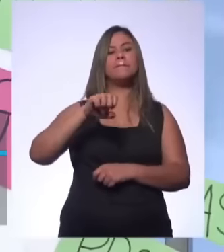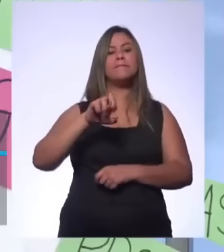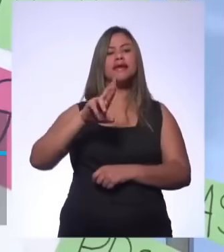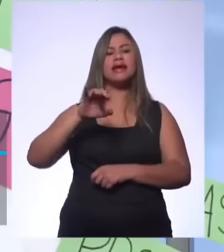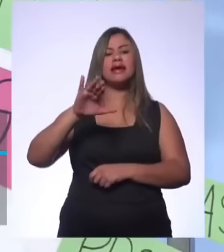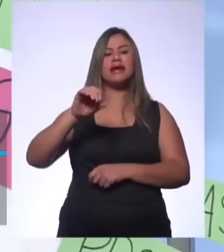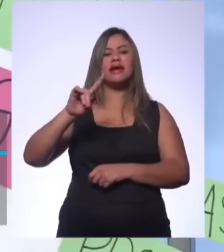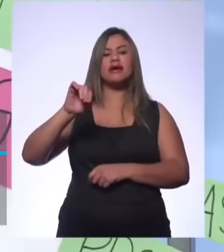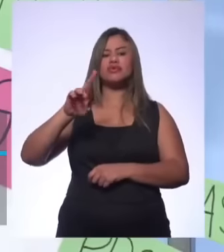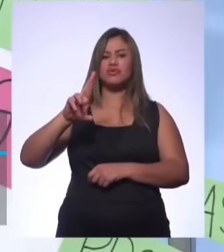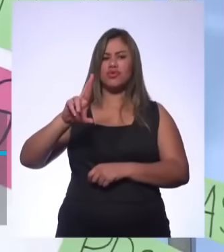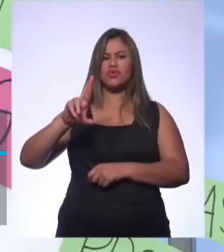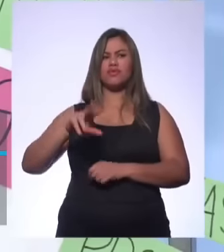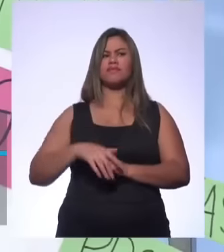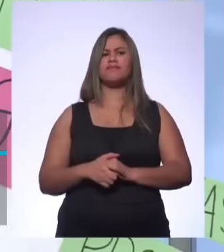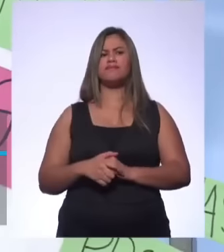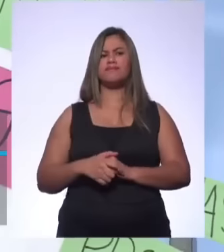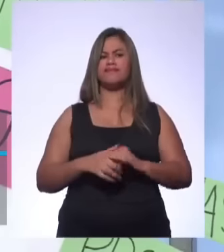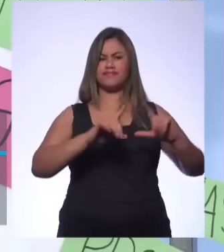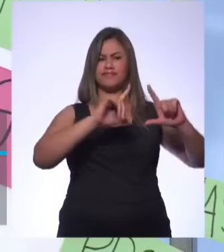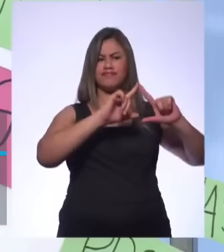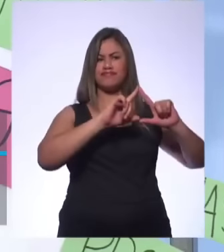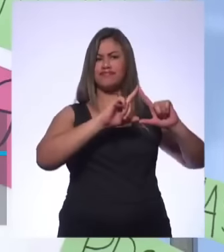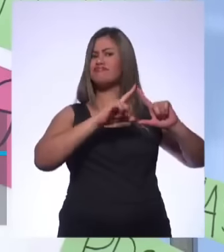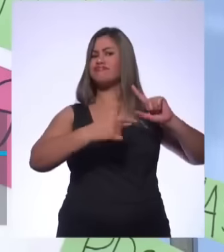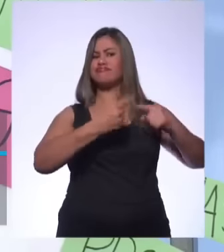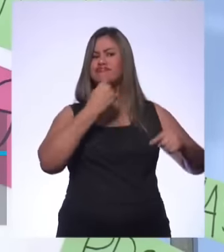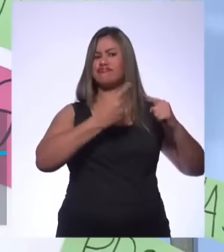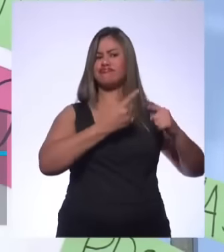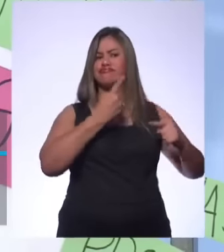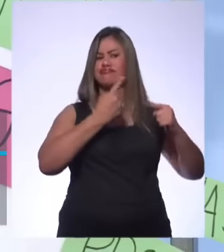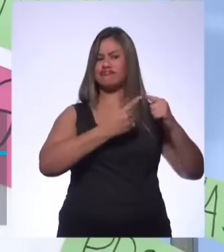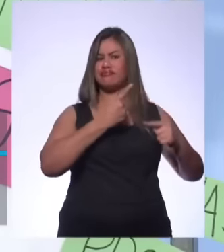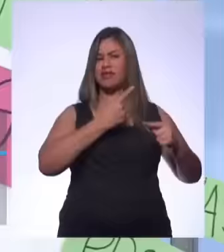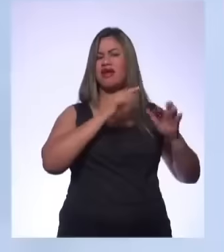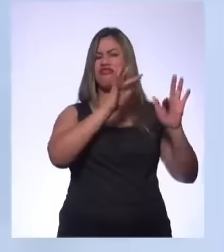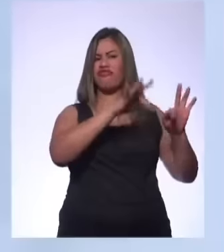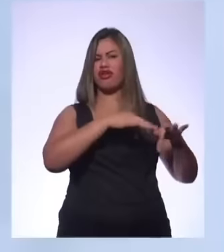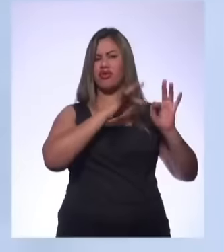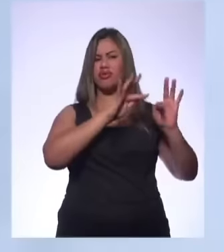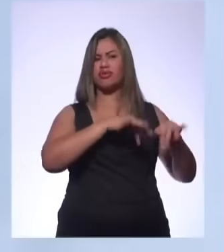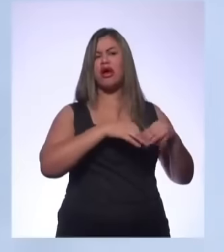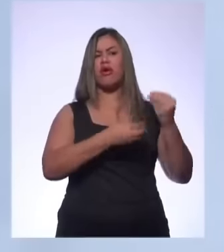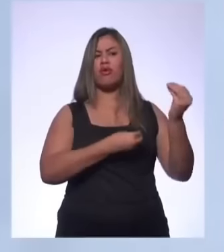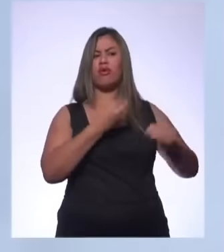cabe naquela outra estrutura que eu mostrei para vocês. Porque aquela estrutura feudal, ela é